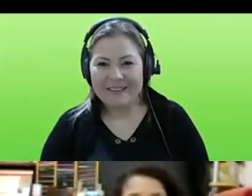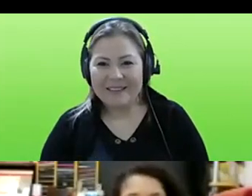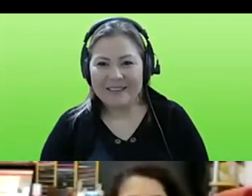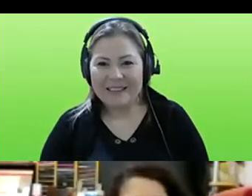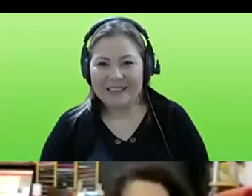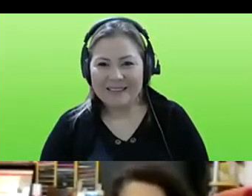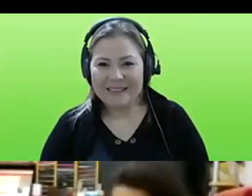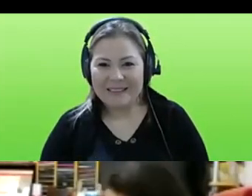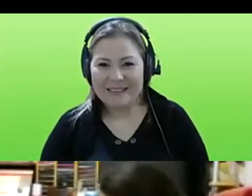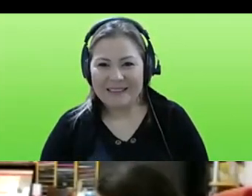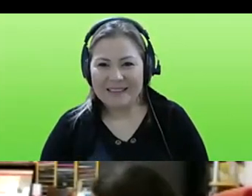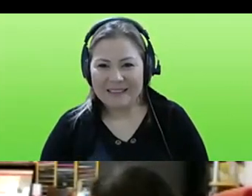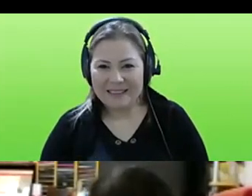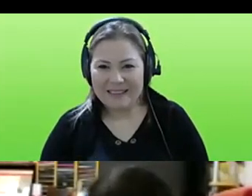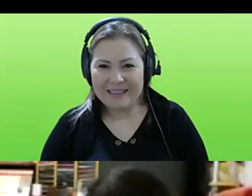de ver como